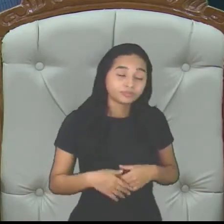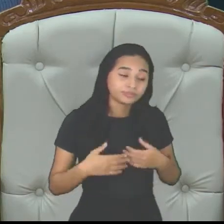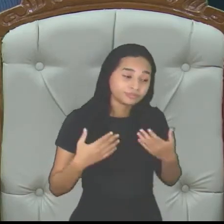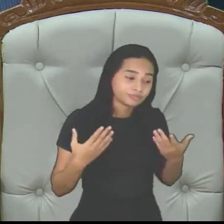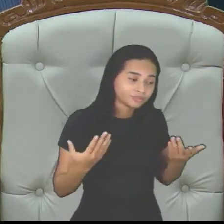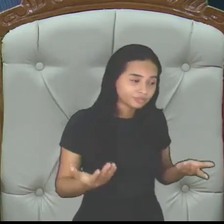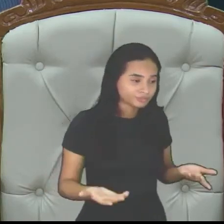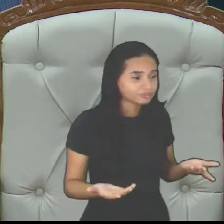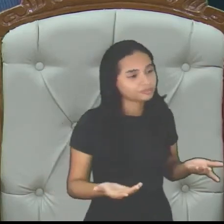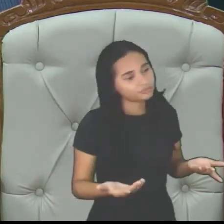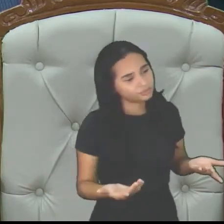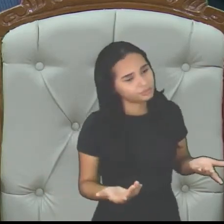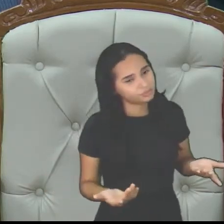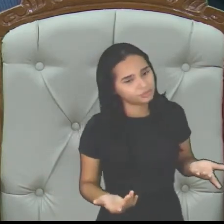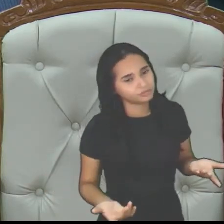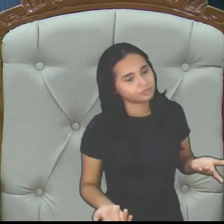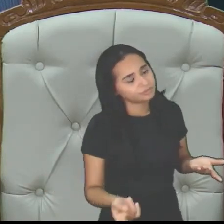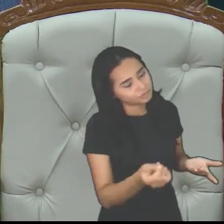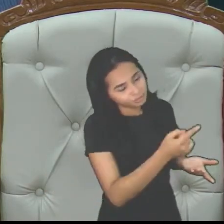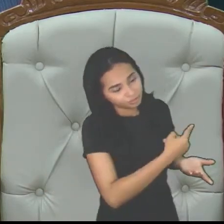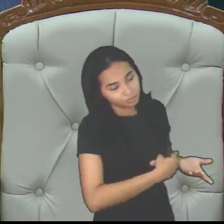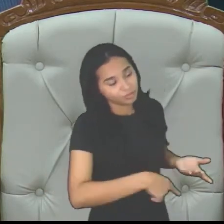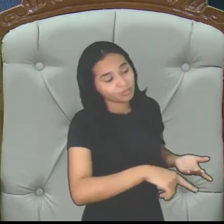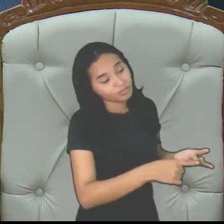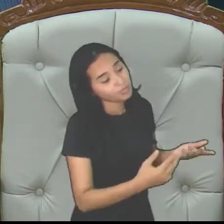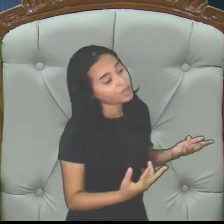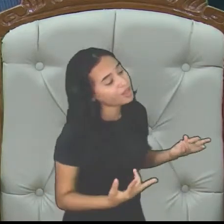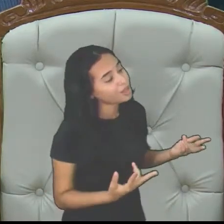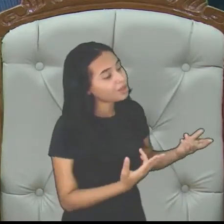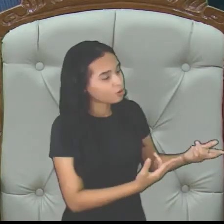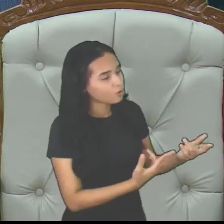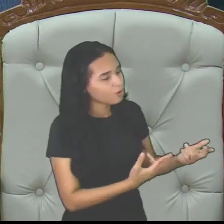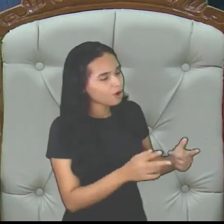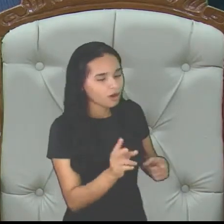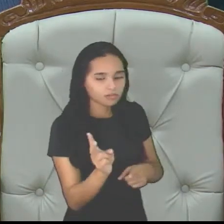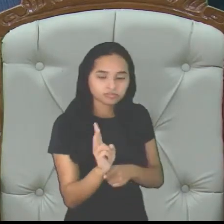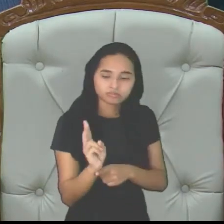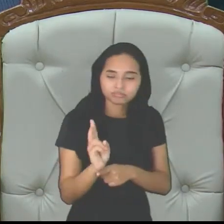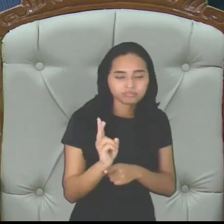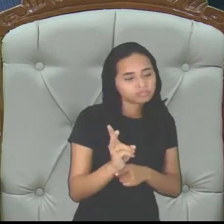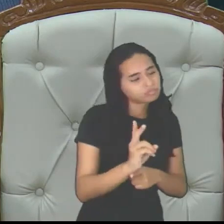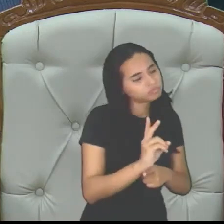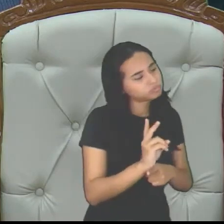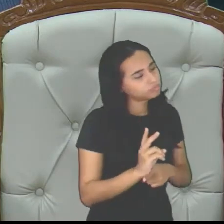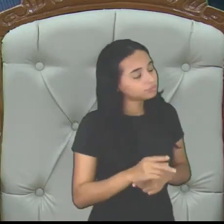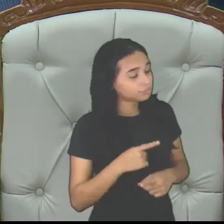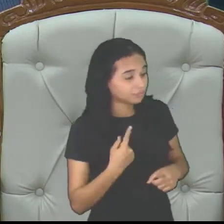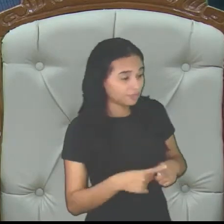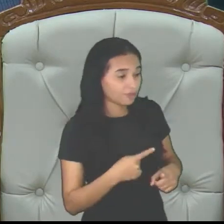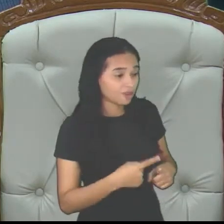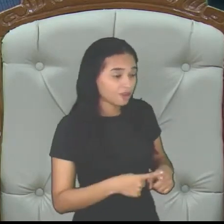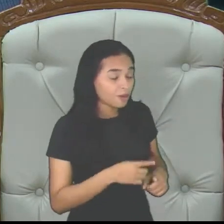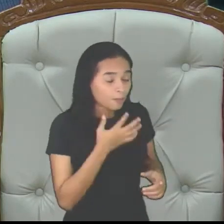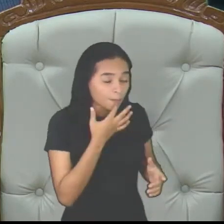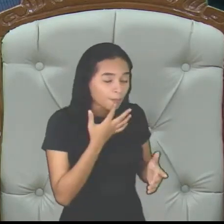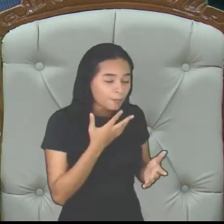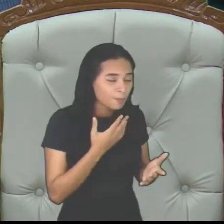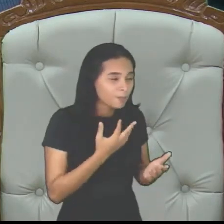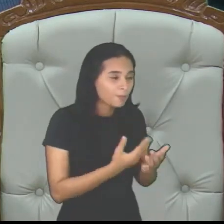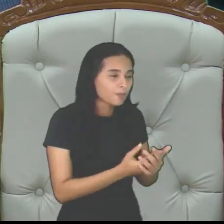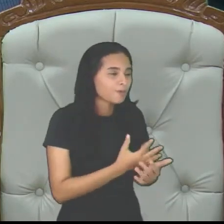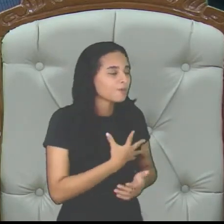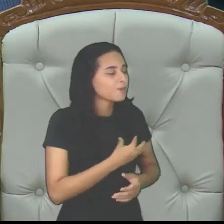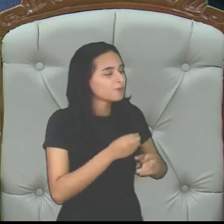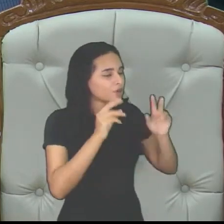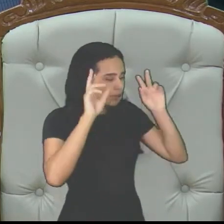Portanto, estáis vós também apercebidos, porque virá o Filho do Homem